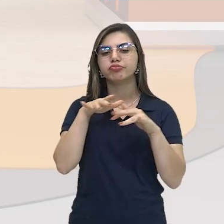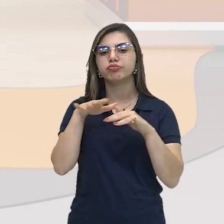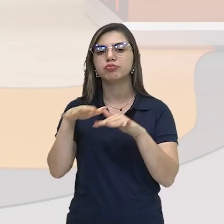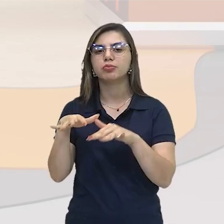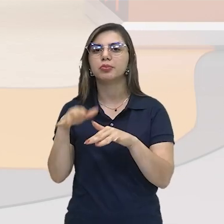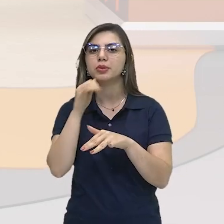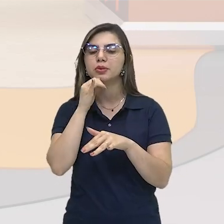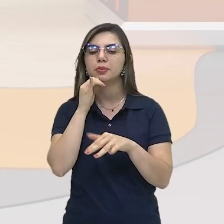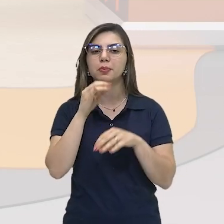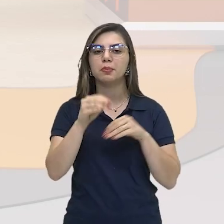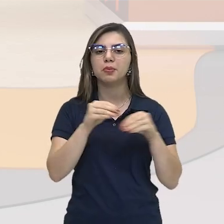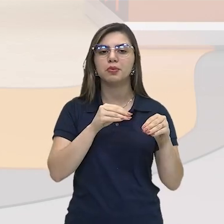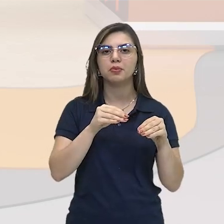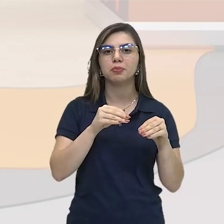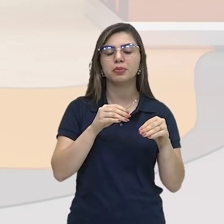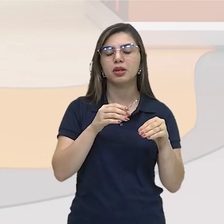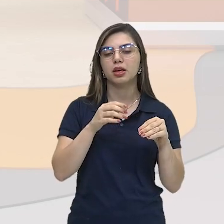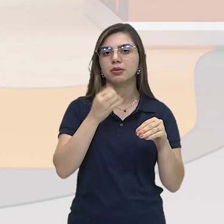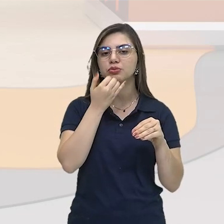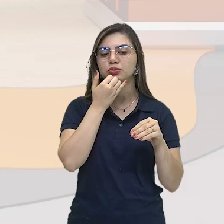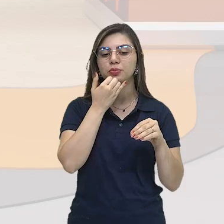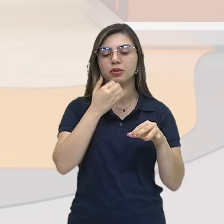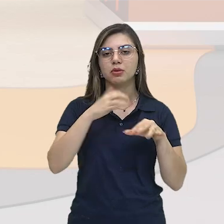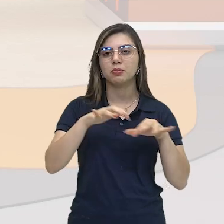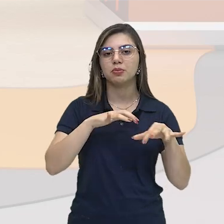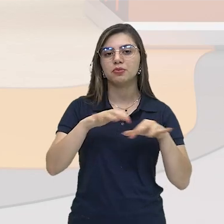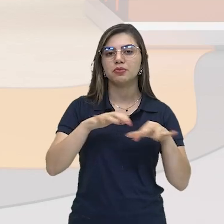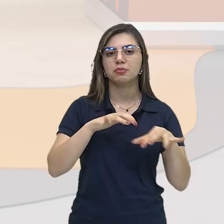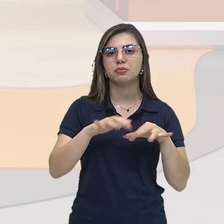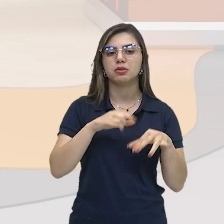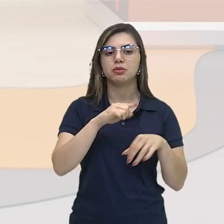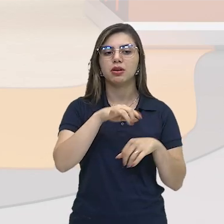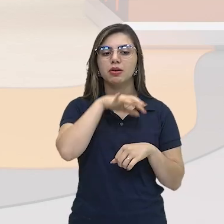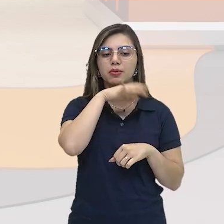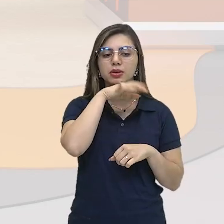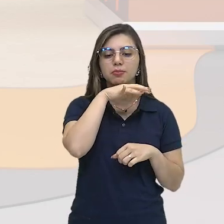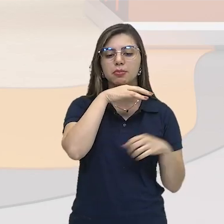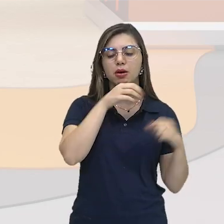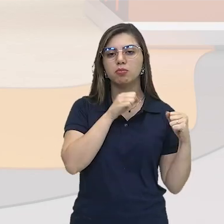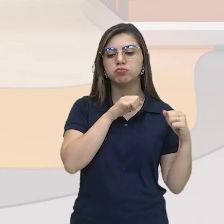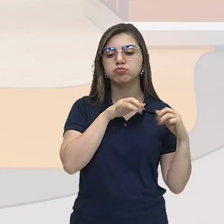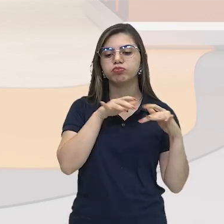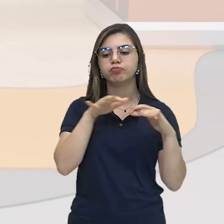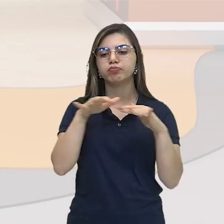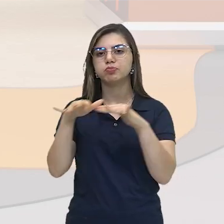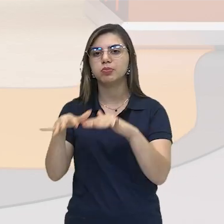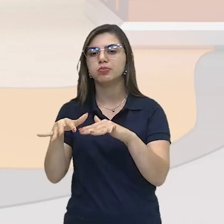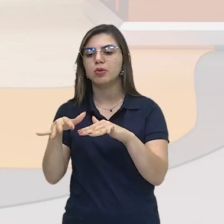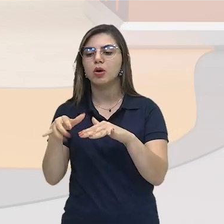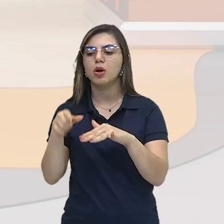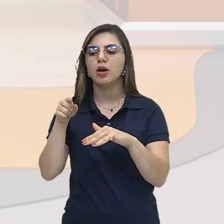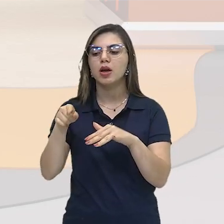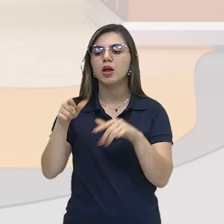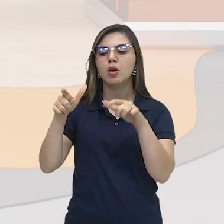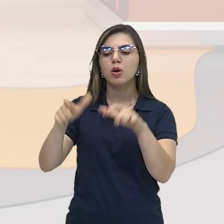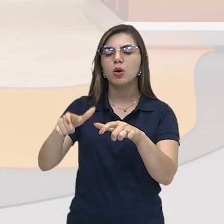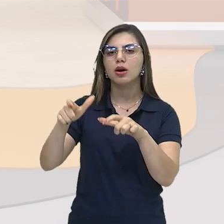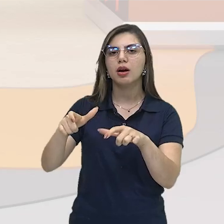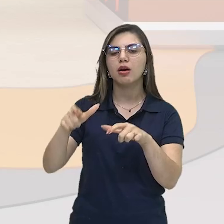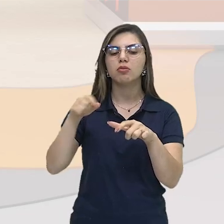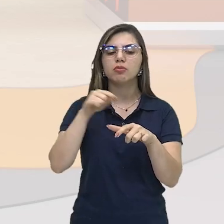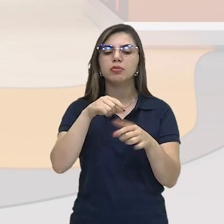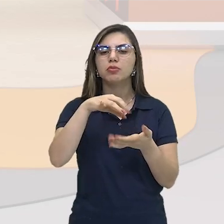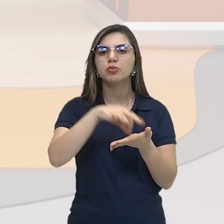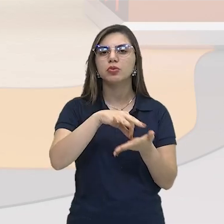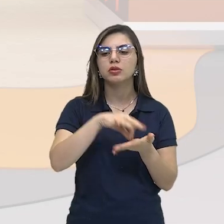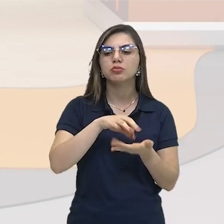movimento migratório de determinado grupo de animais. Eu vou estudar um mapa, onde é que eles se localizam, qual caminho eles acabam